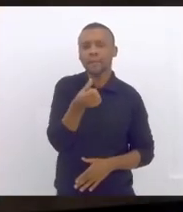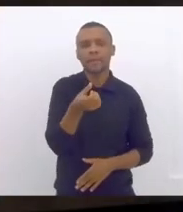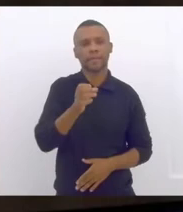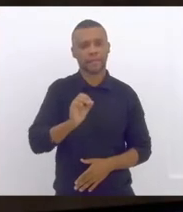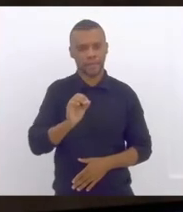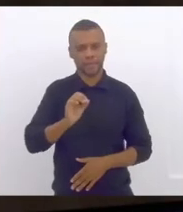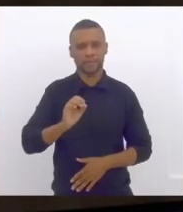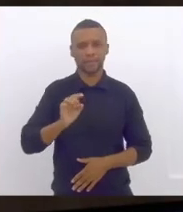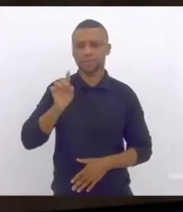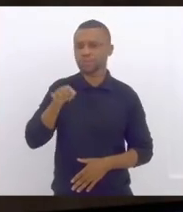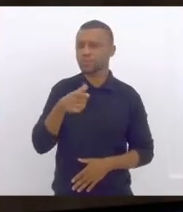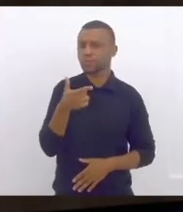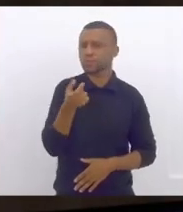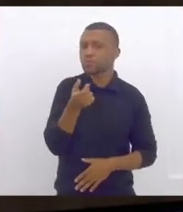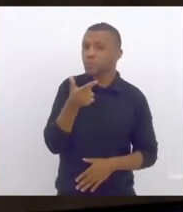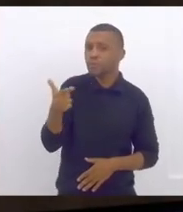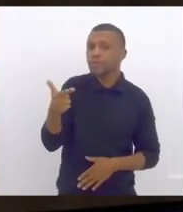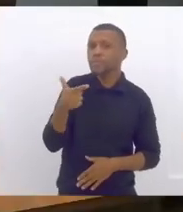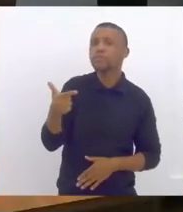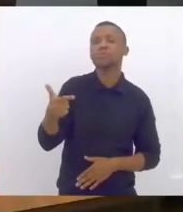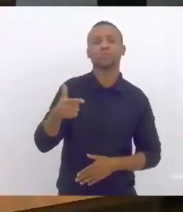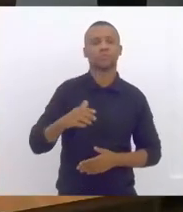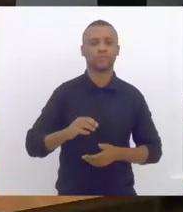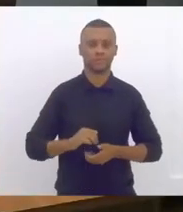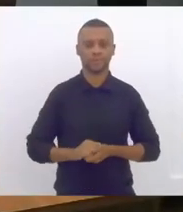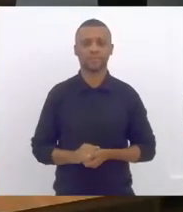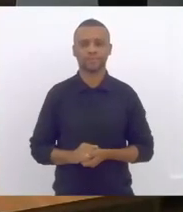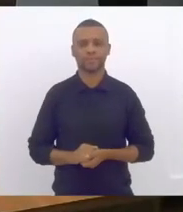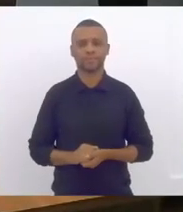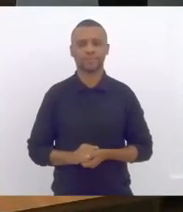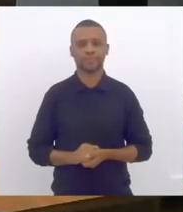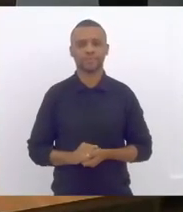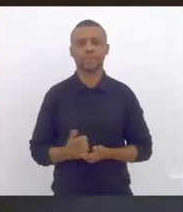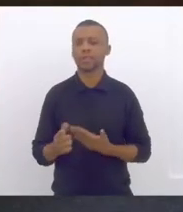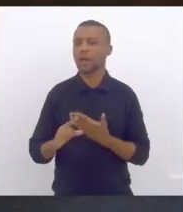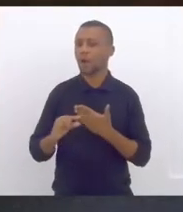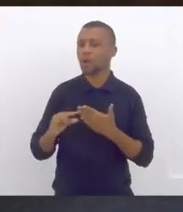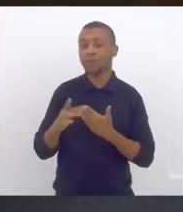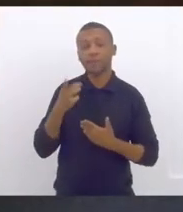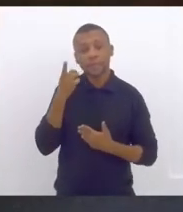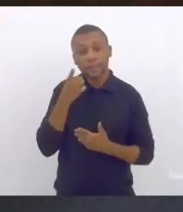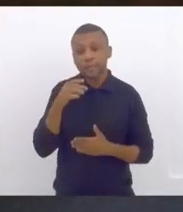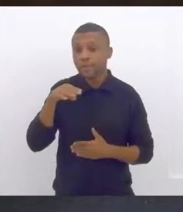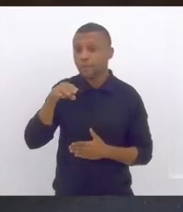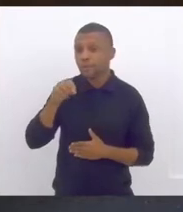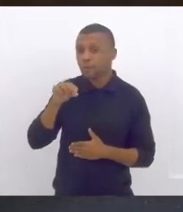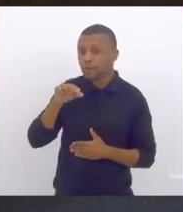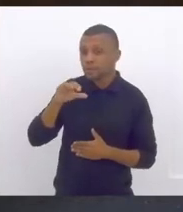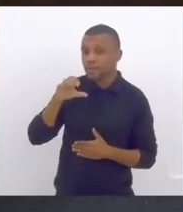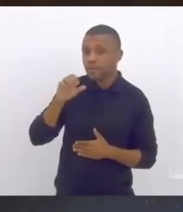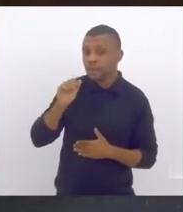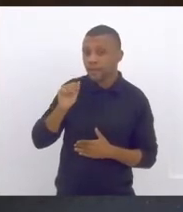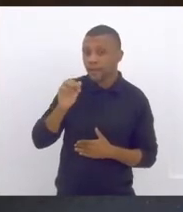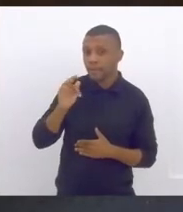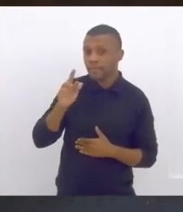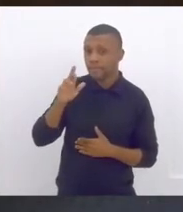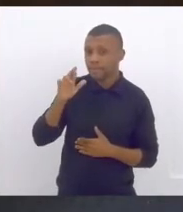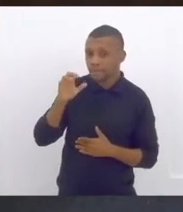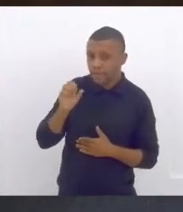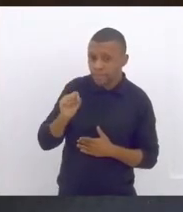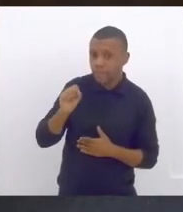6060, de 22, de autoria da deputada